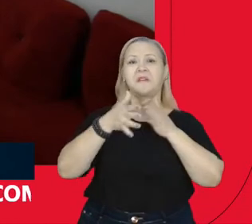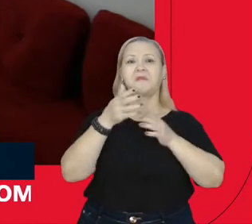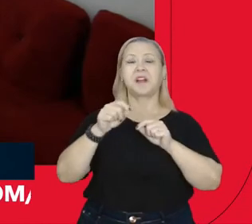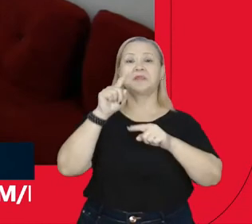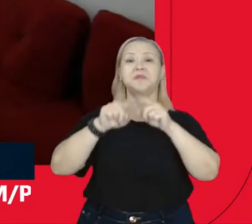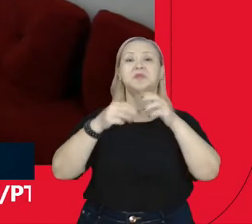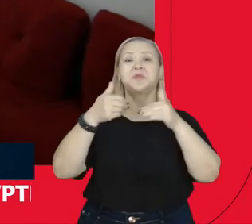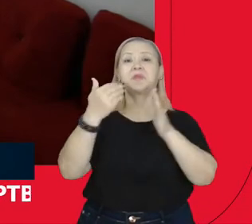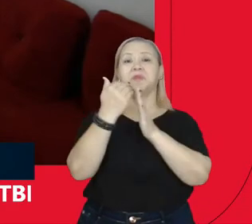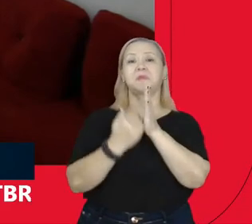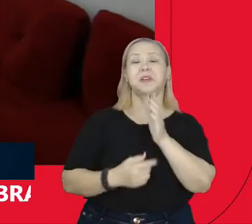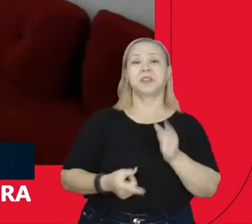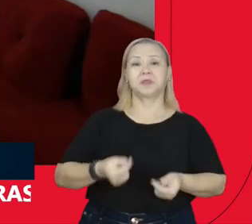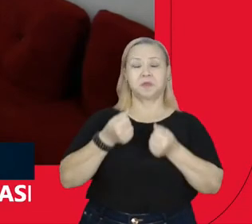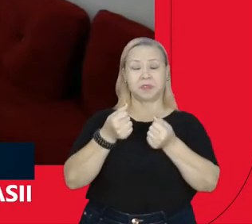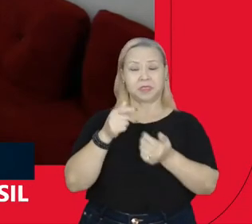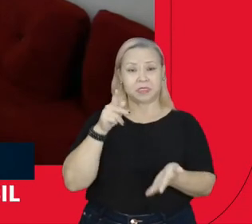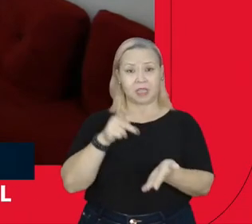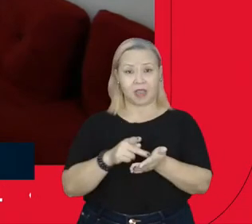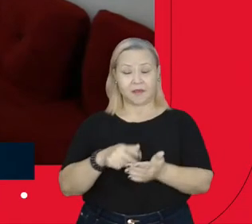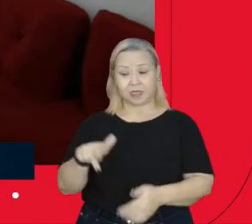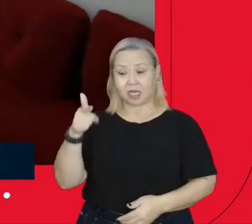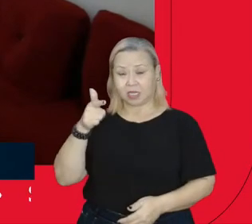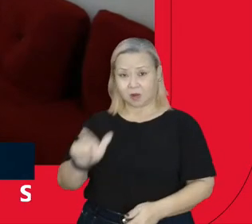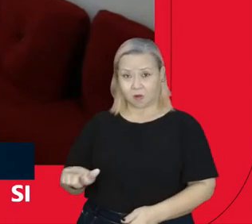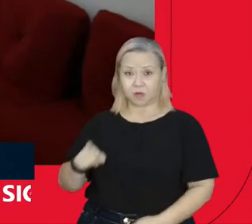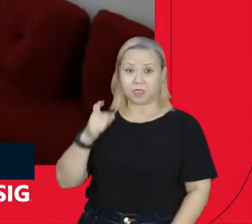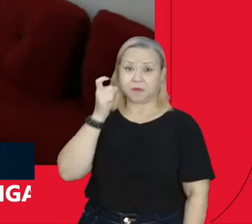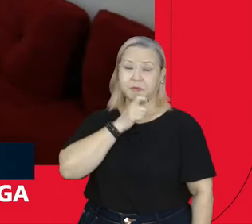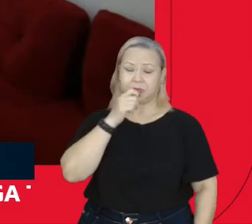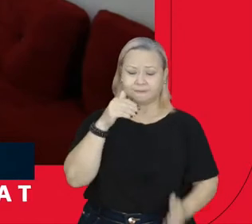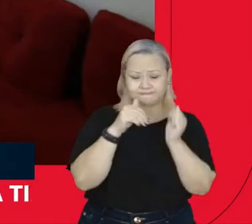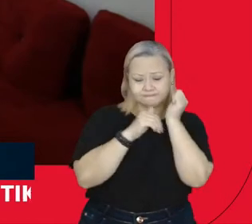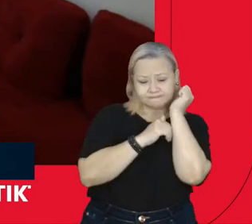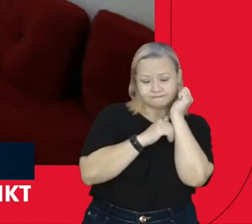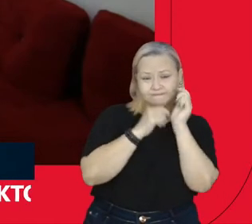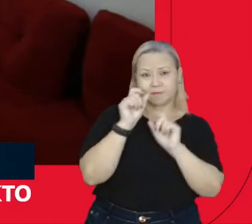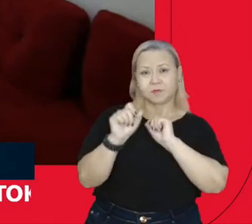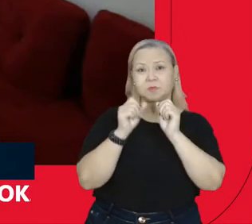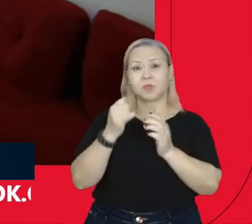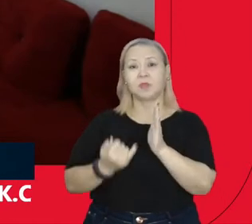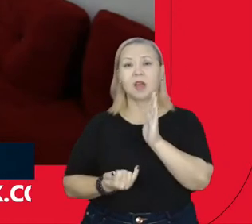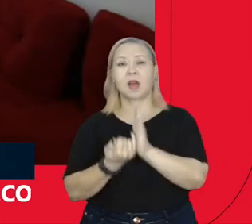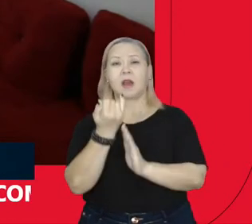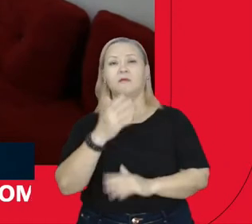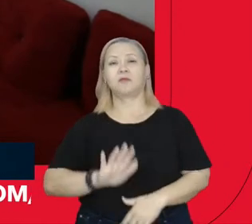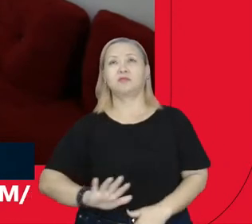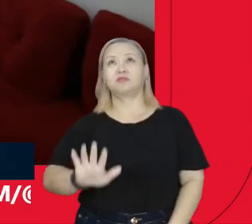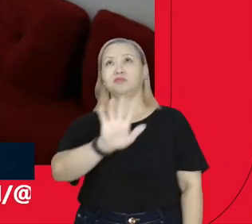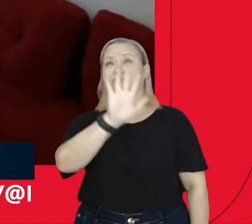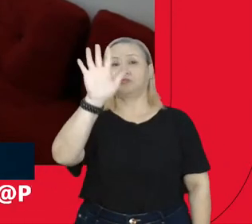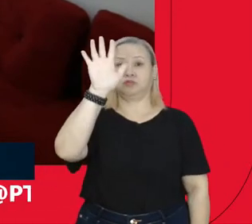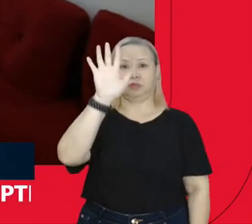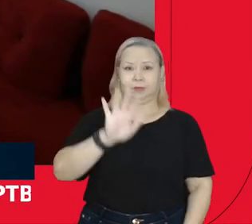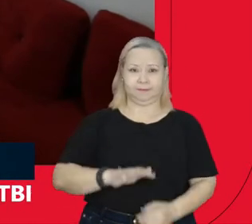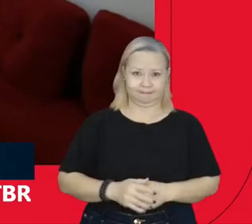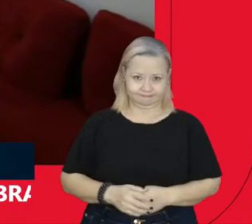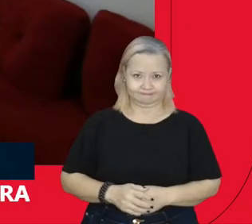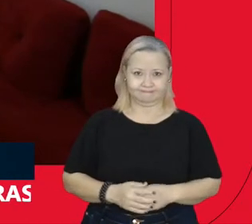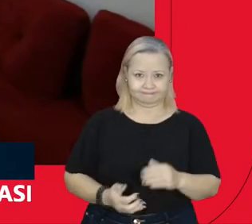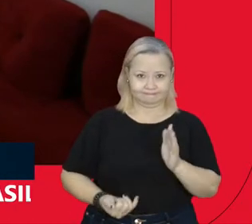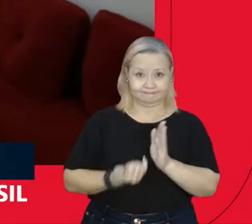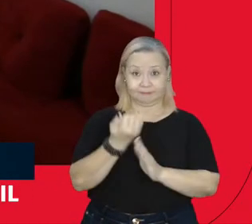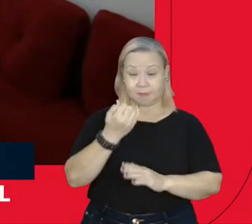no país. Na verdade, é mais uma mentira para esconder o fato de que a inflação segue nas alturas, especialmente a